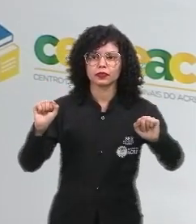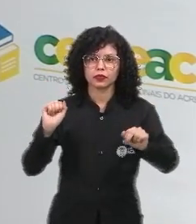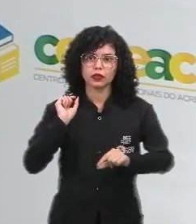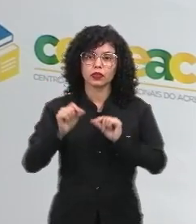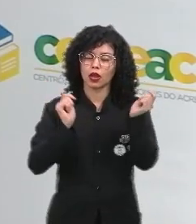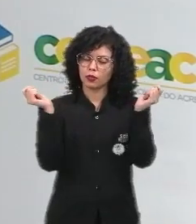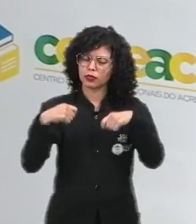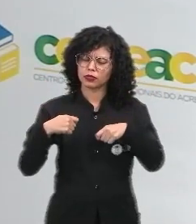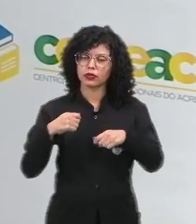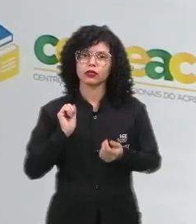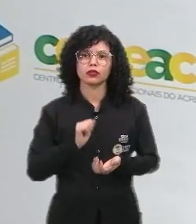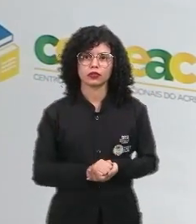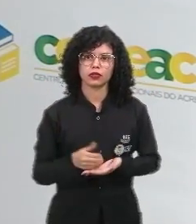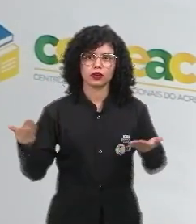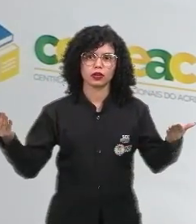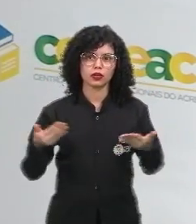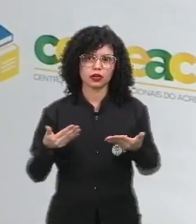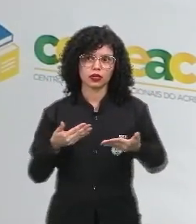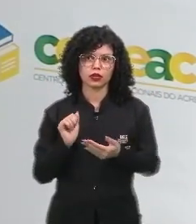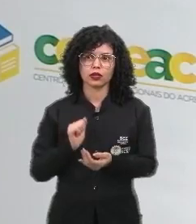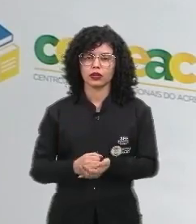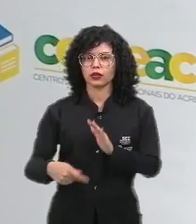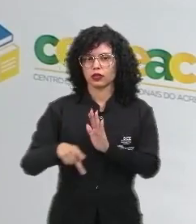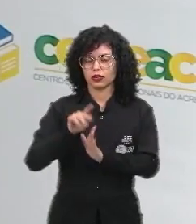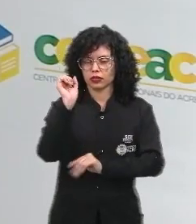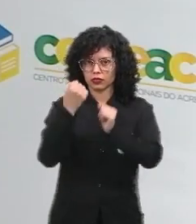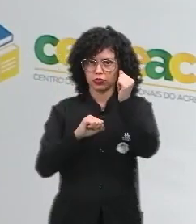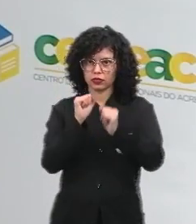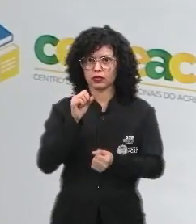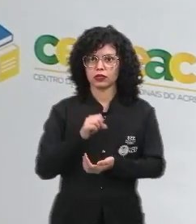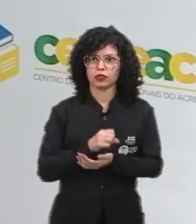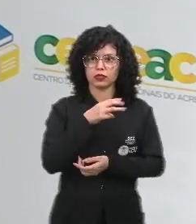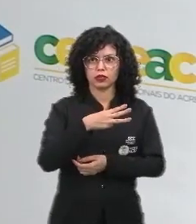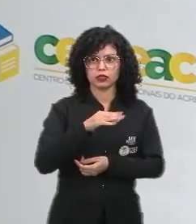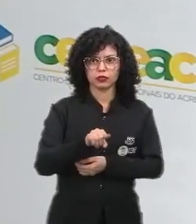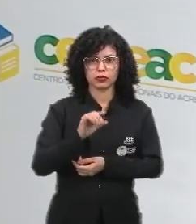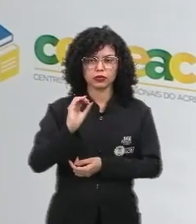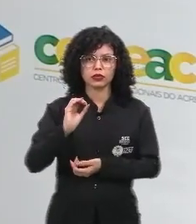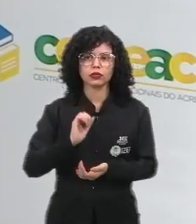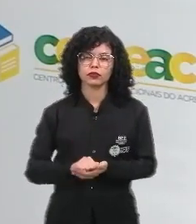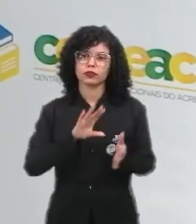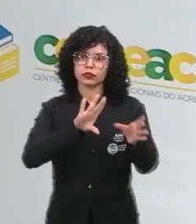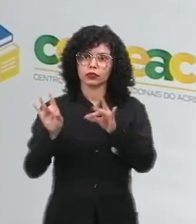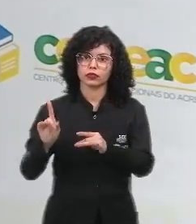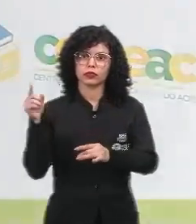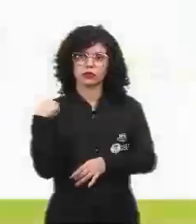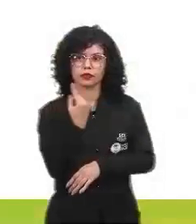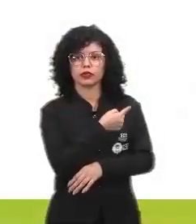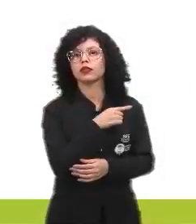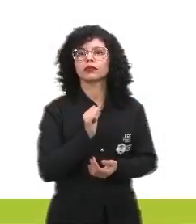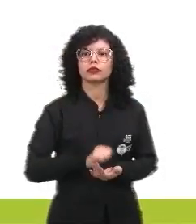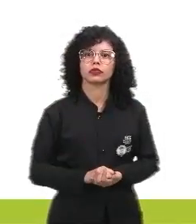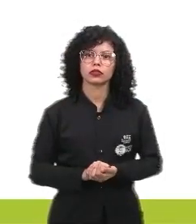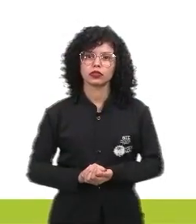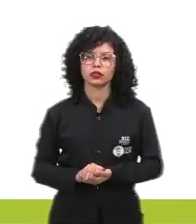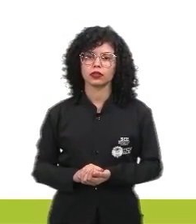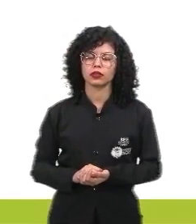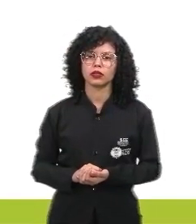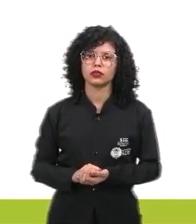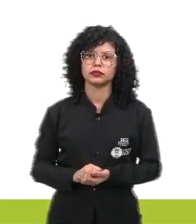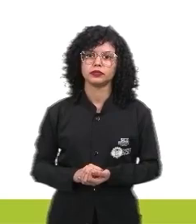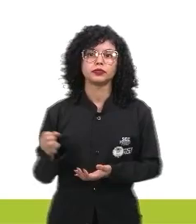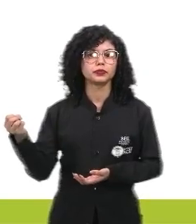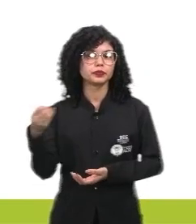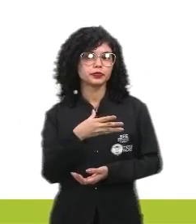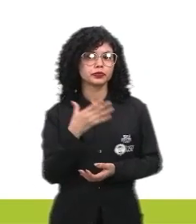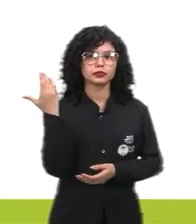só é possível em tempo real devido à indústria 3.0, que também vai trazer para a gente, né, as